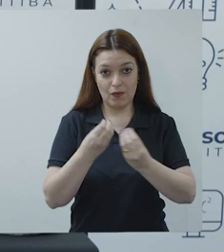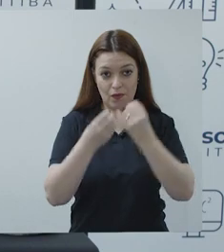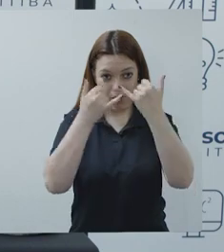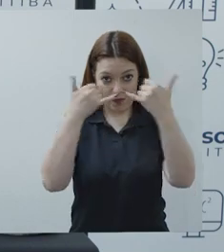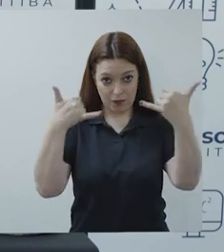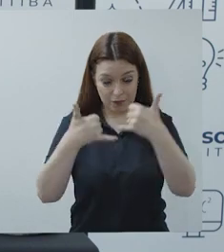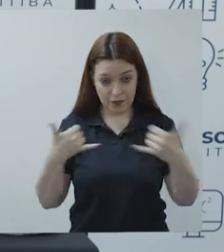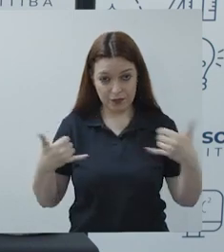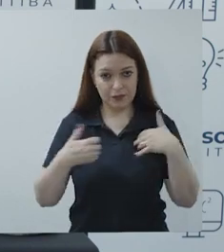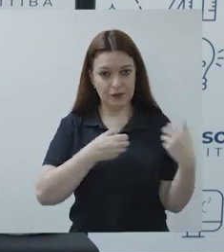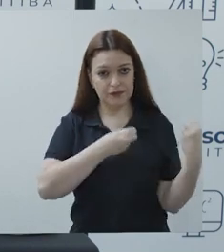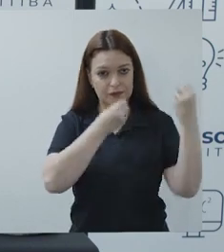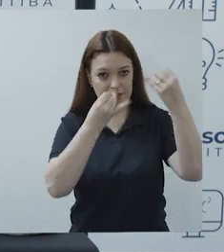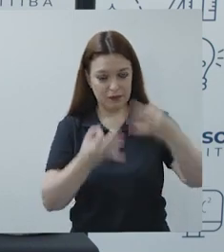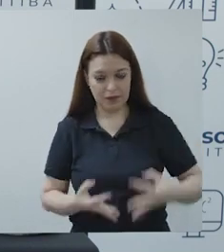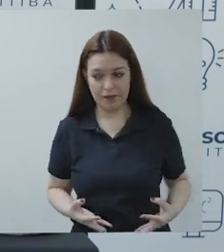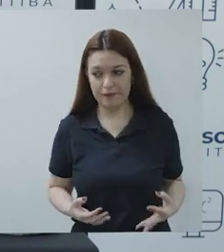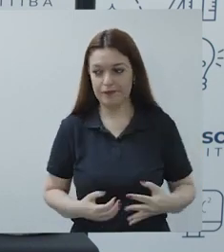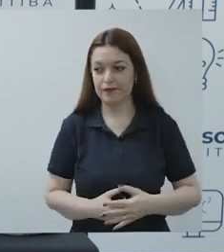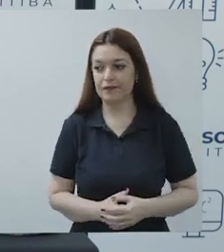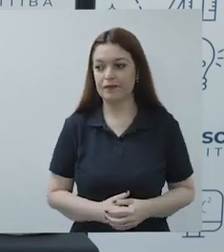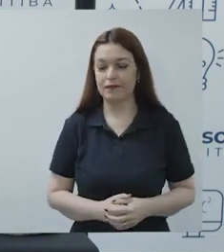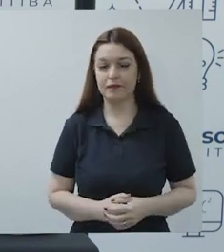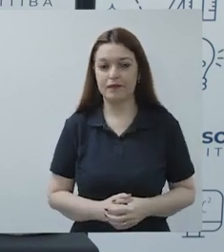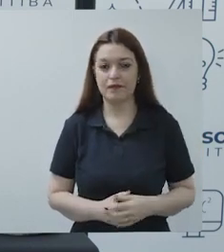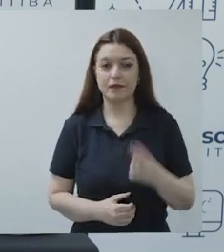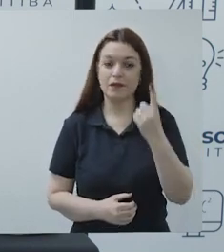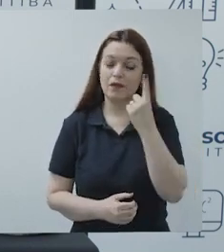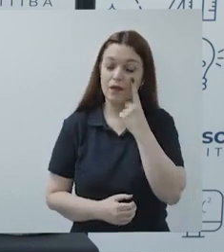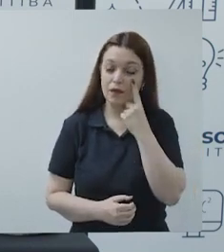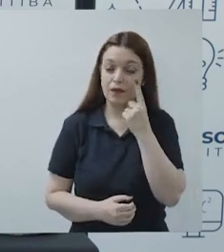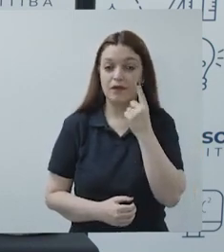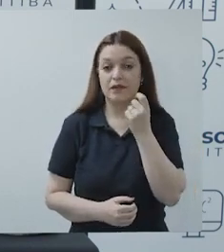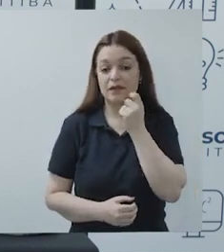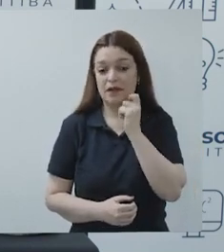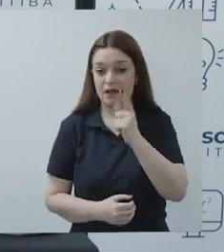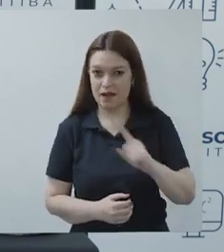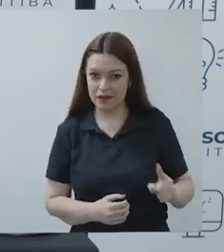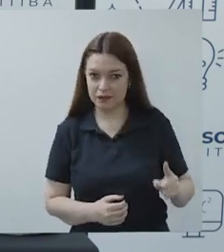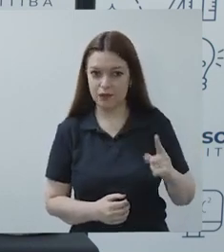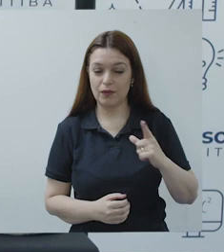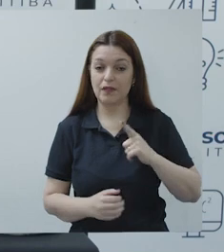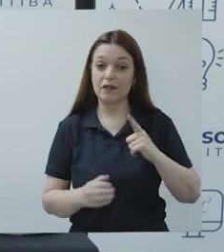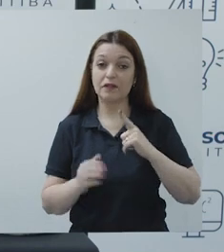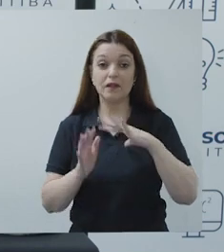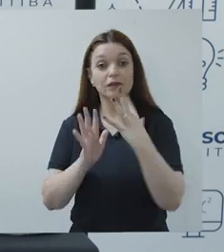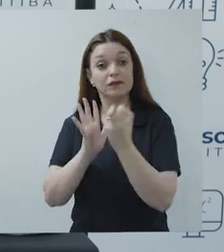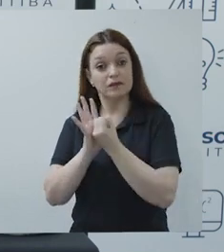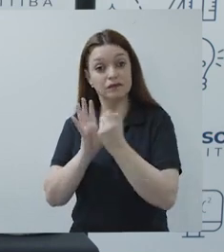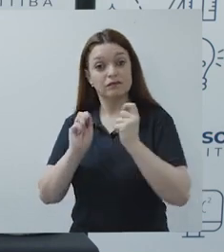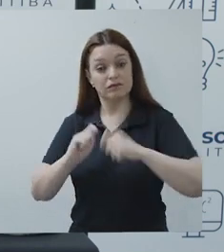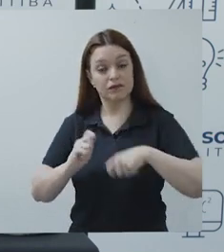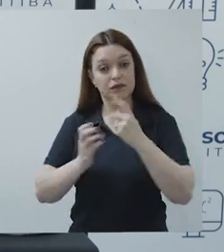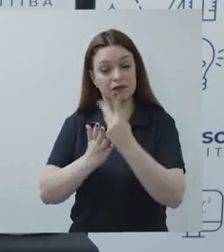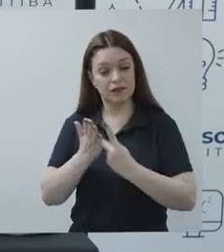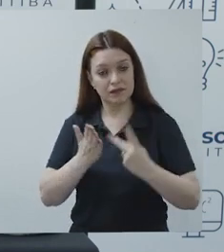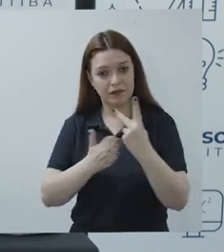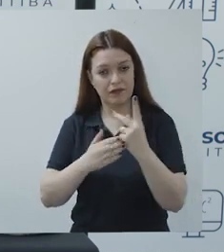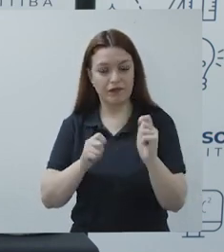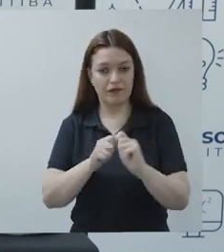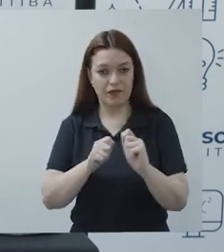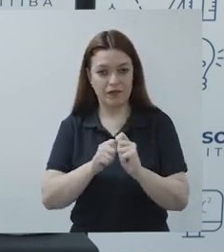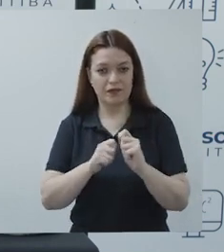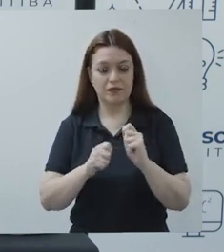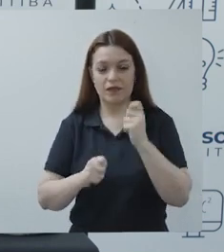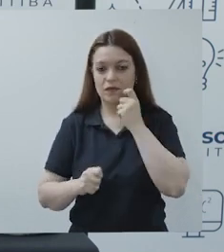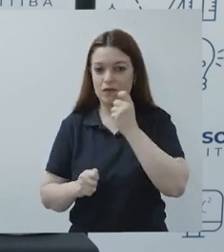explicar para você novamente, professora tá. Simone. Olha só, eu vou pegar aqui o rato, que é um dos símbolos que a gente pode usar. No nosso caso, nós vamos